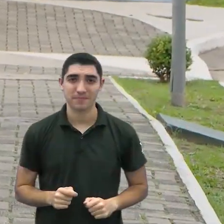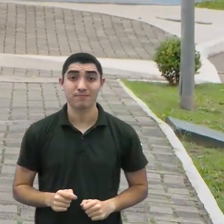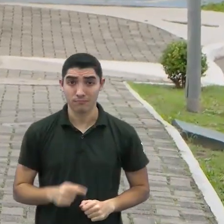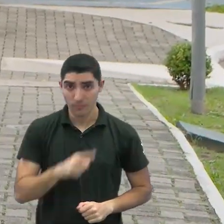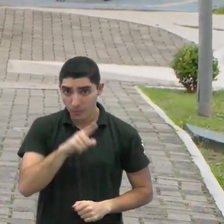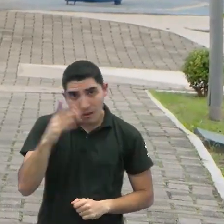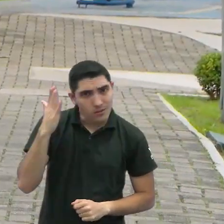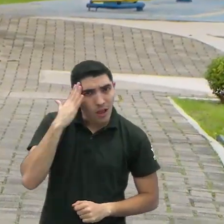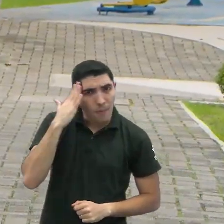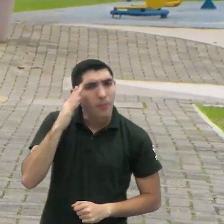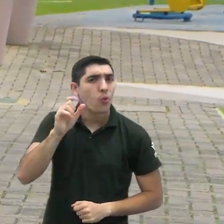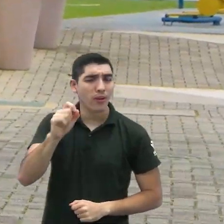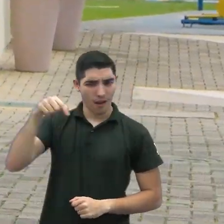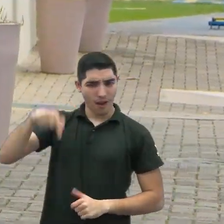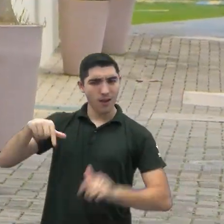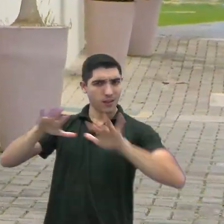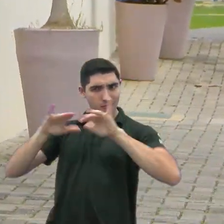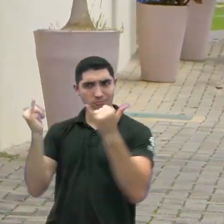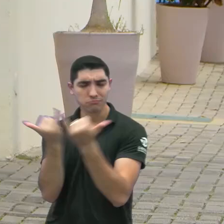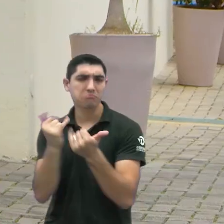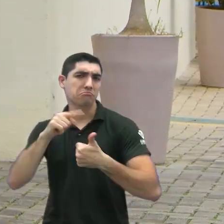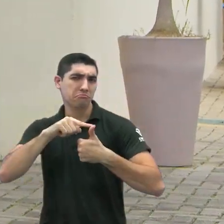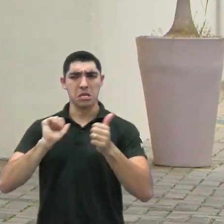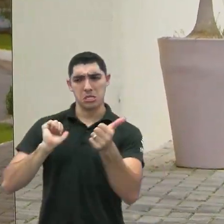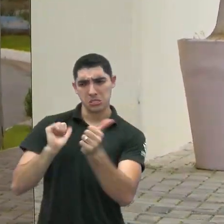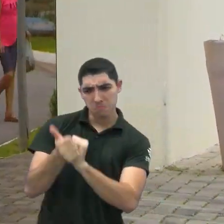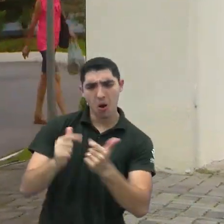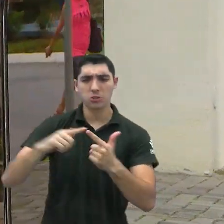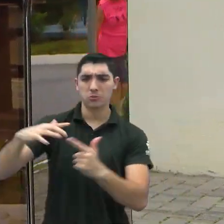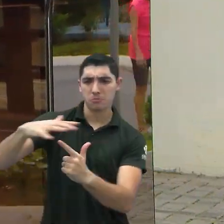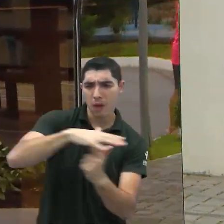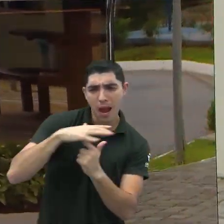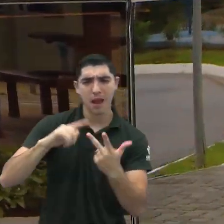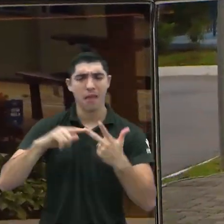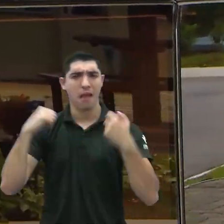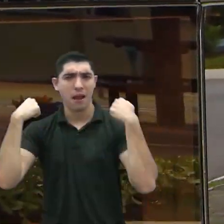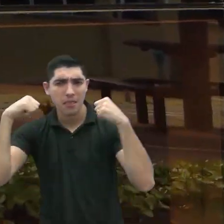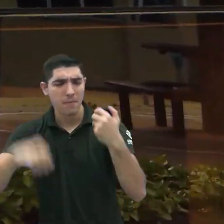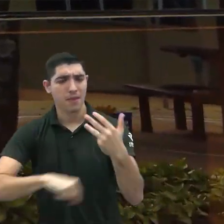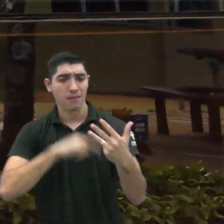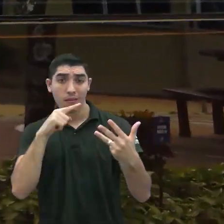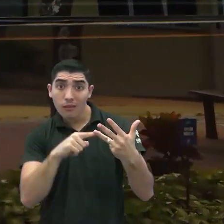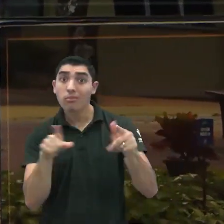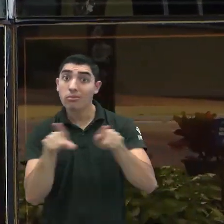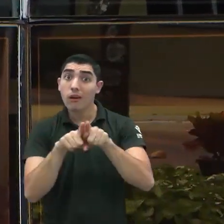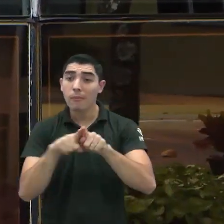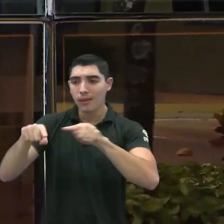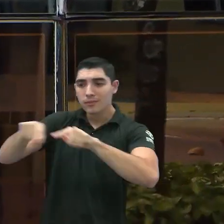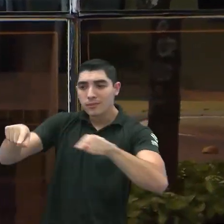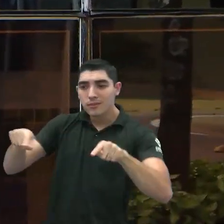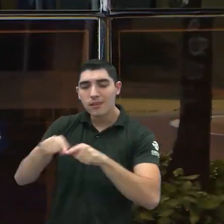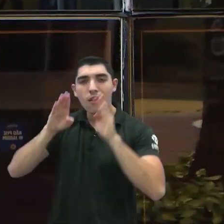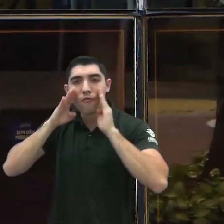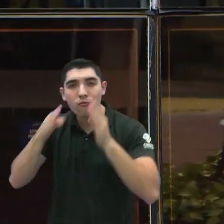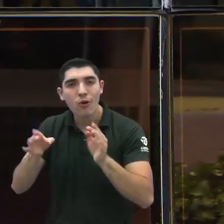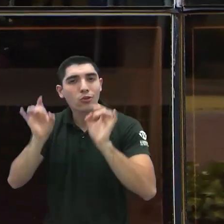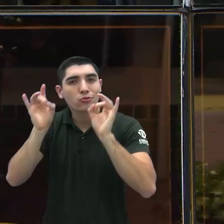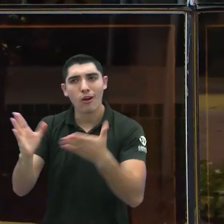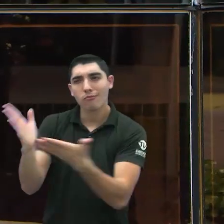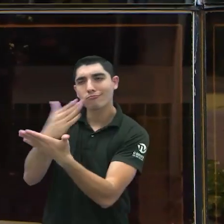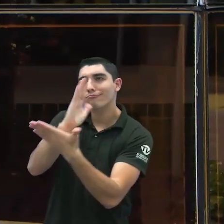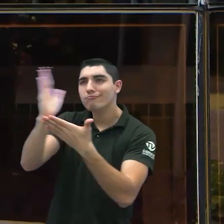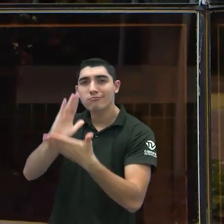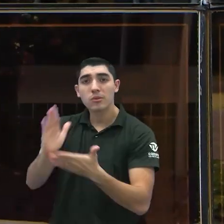pessoal, vocês sabiam que além de quadras esportivas, parque, academia, o Centro da Juventude também conta com um cantinho especial